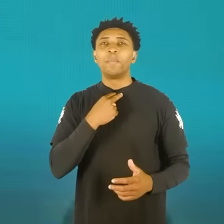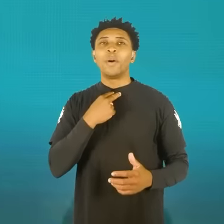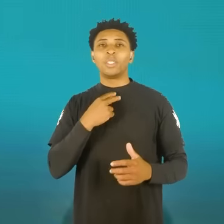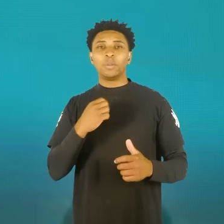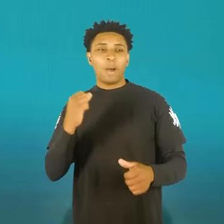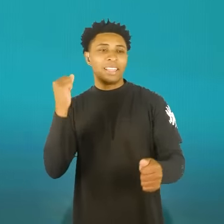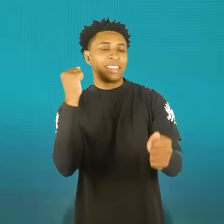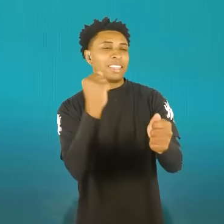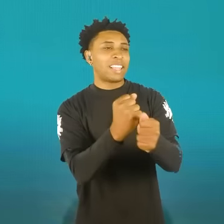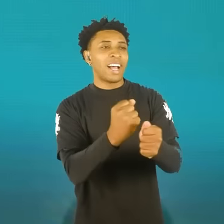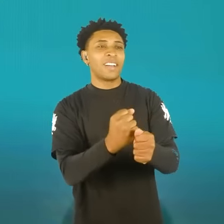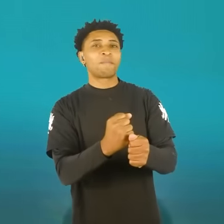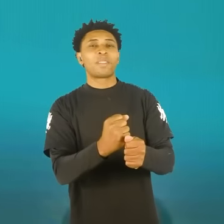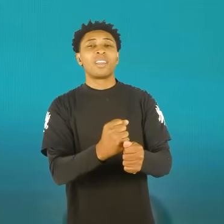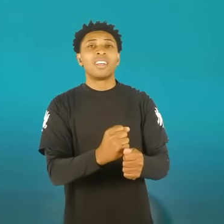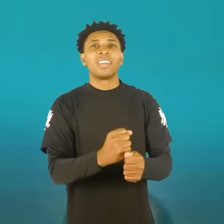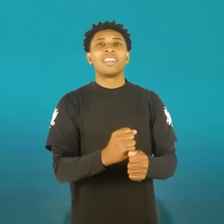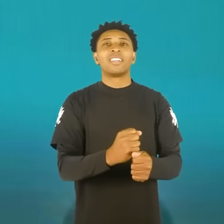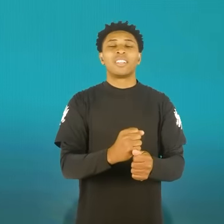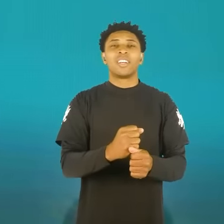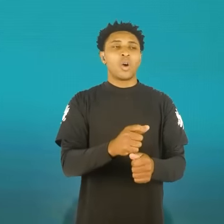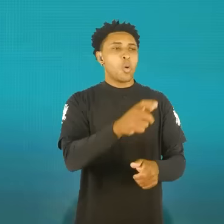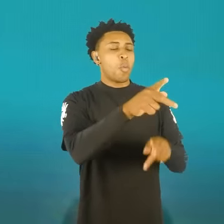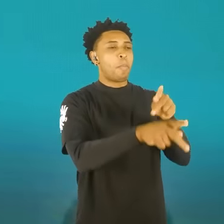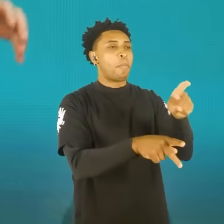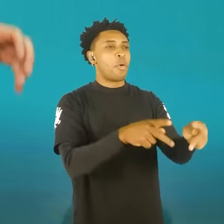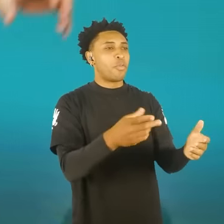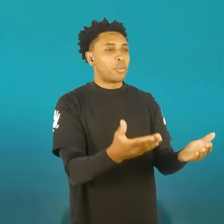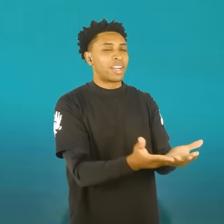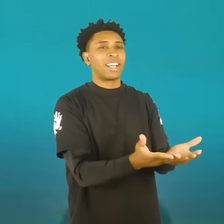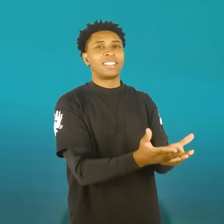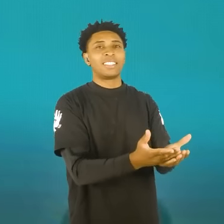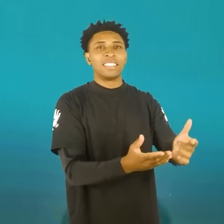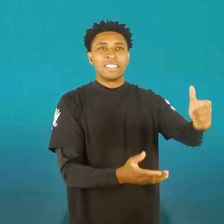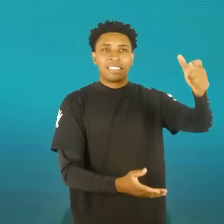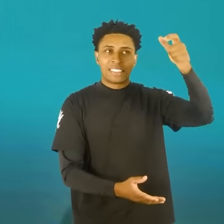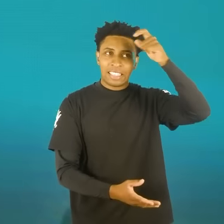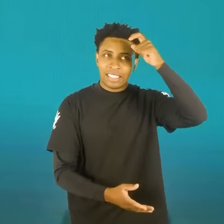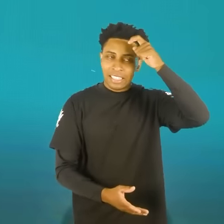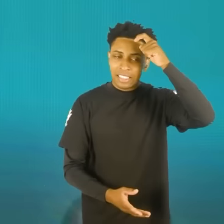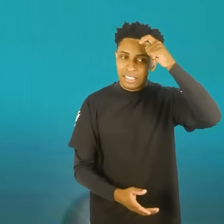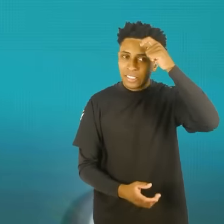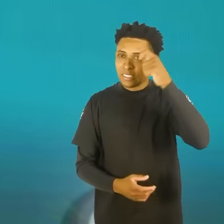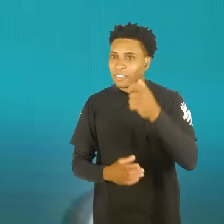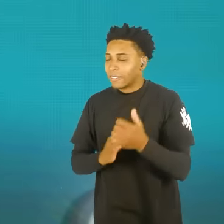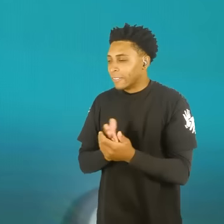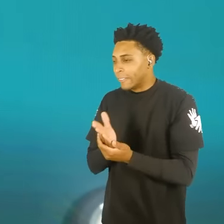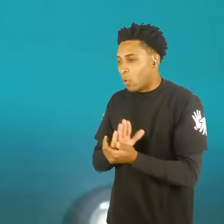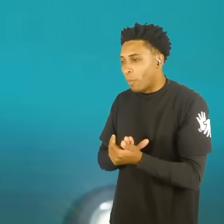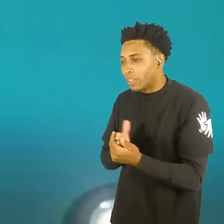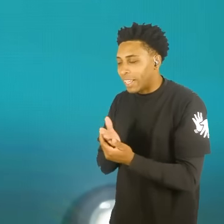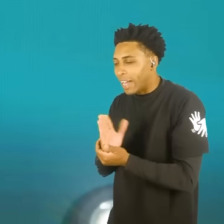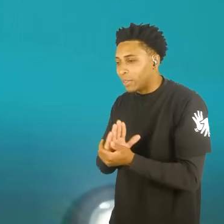ao Senhor. Ninguém pode matar um homem e uma mulher. Satanás vai estar em crise hoje, porque talvez alguns